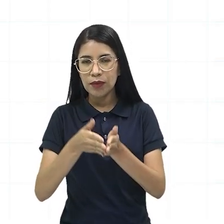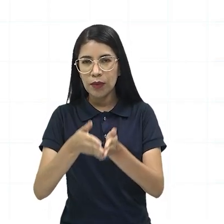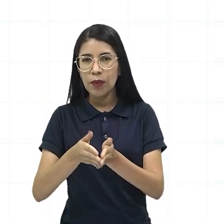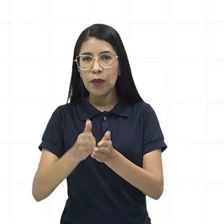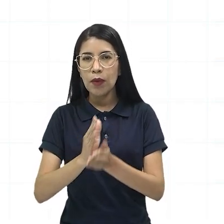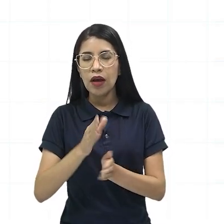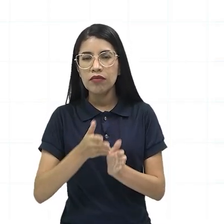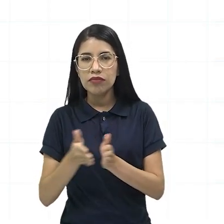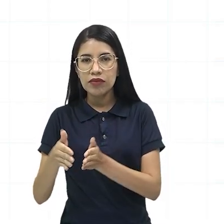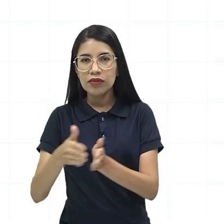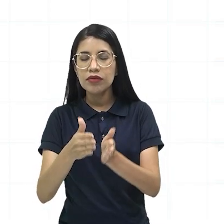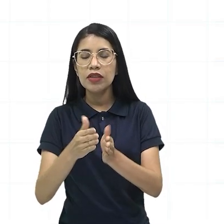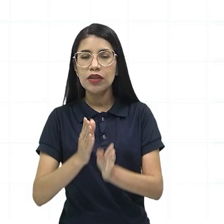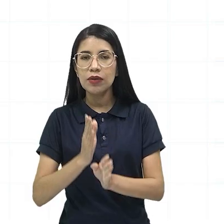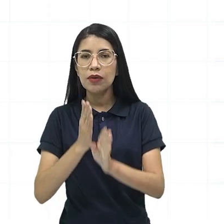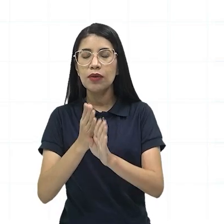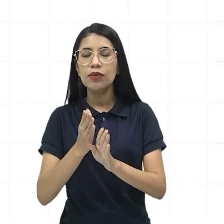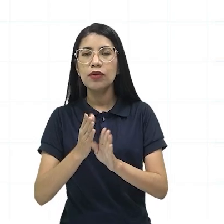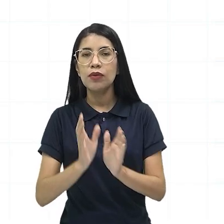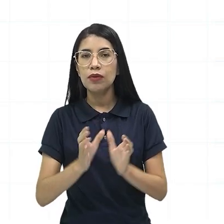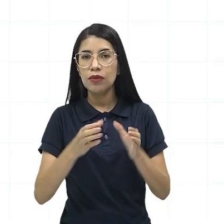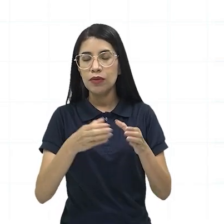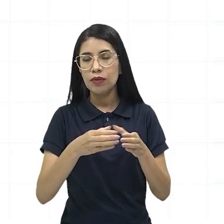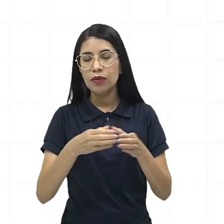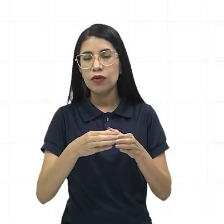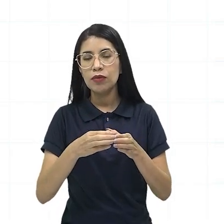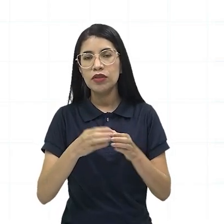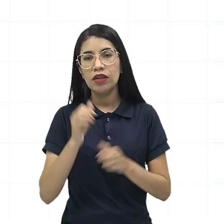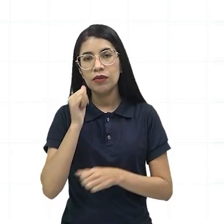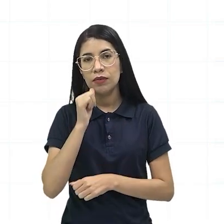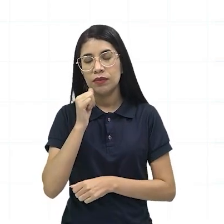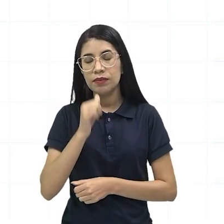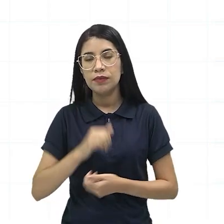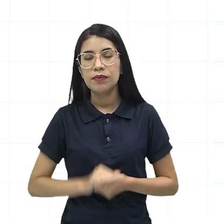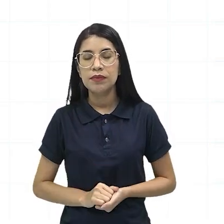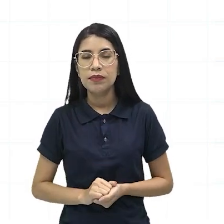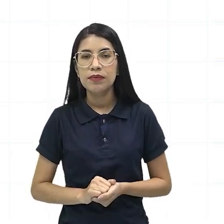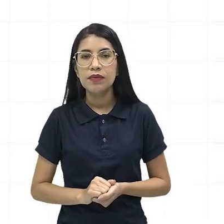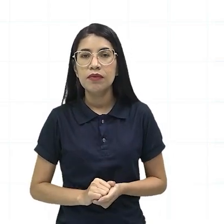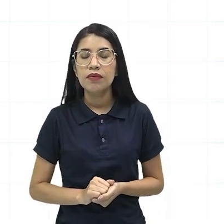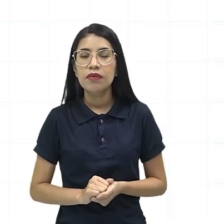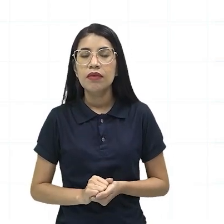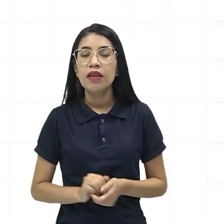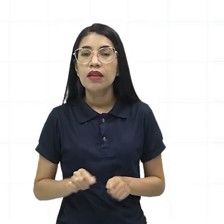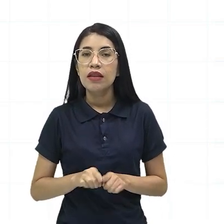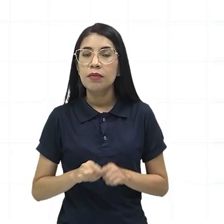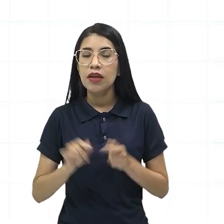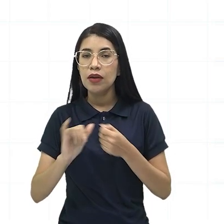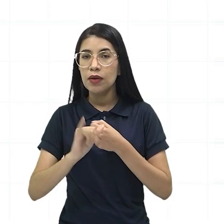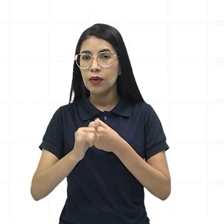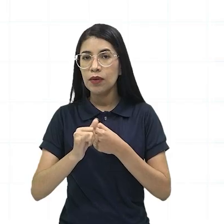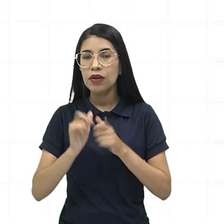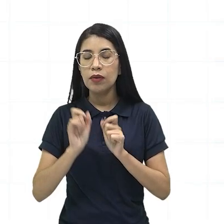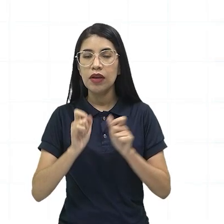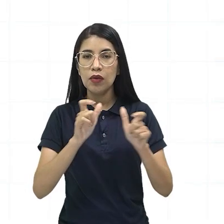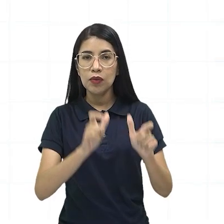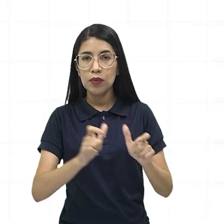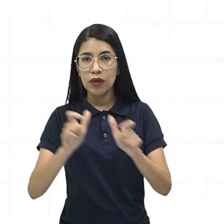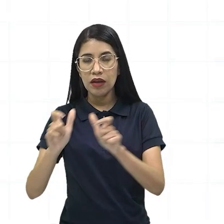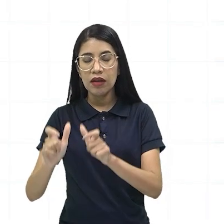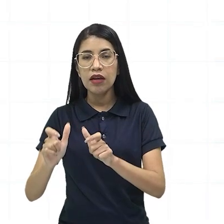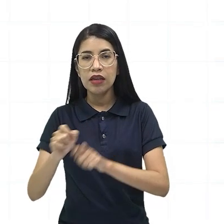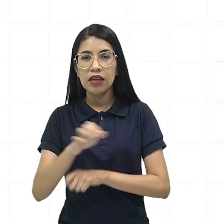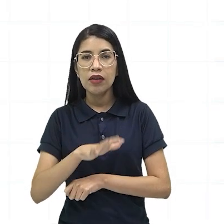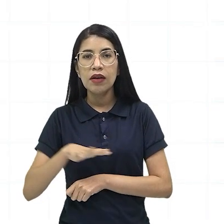várias viagens e encontrou no caminho as Icamiabas. Também temos na nossa crônica de aventura os cenários, que são